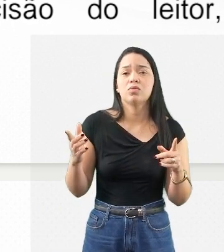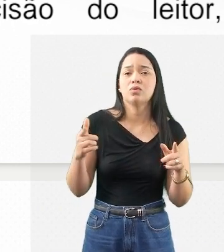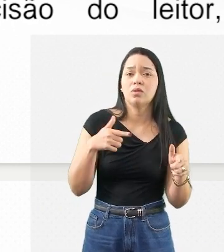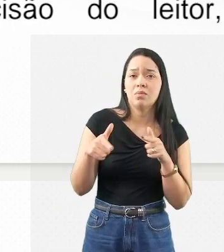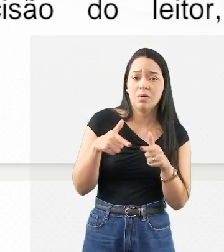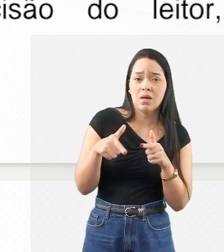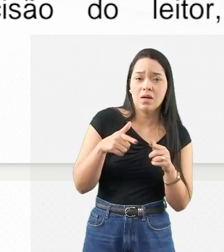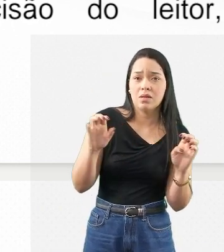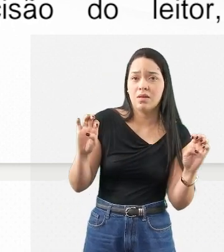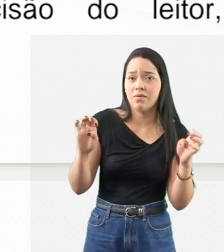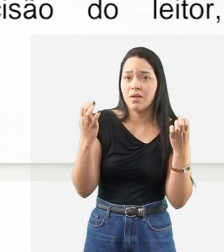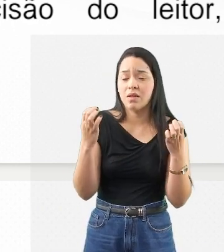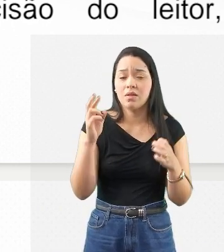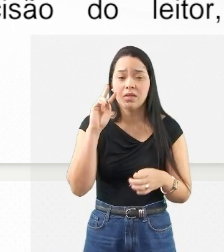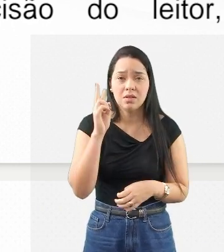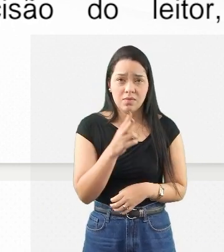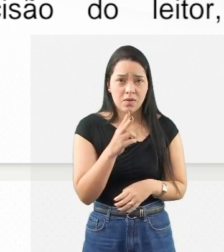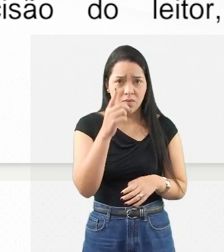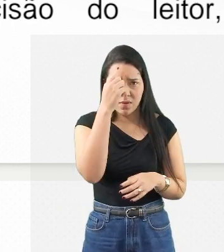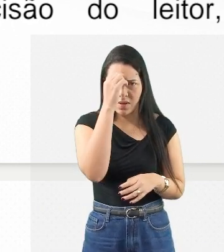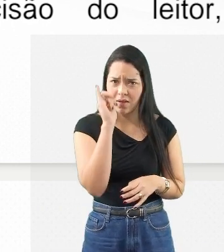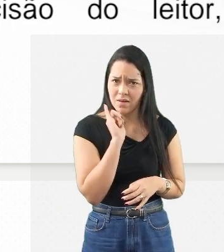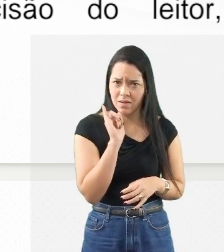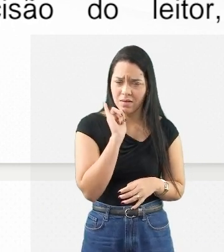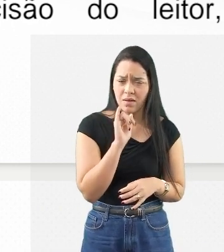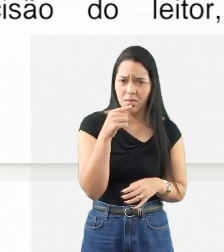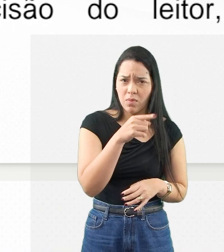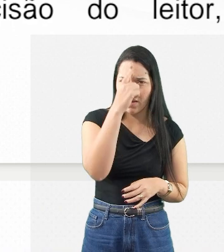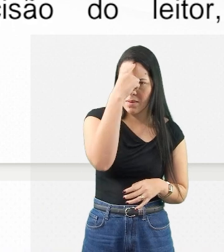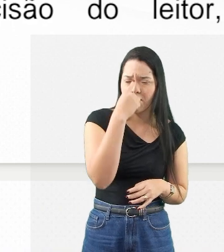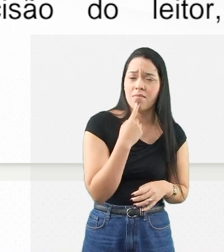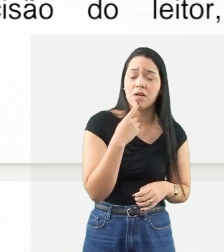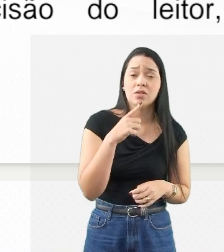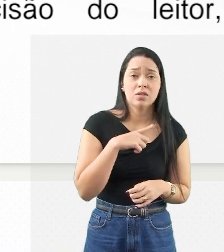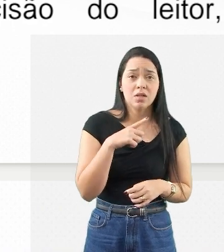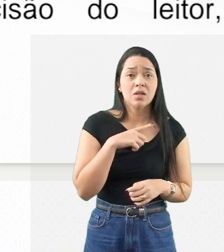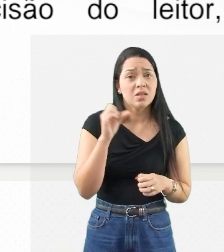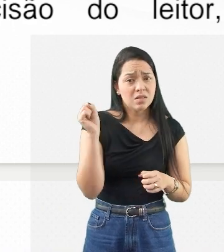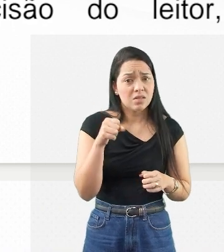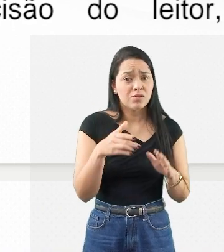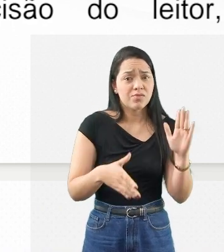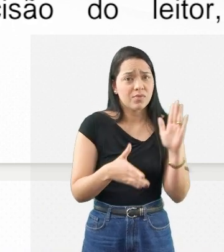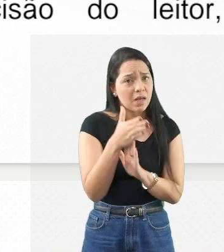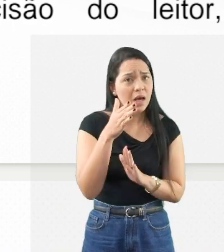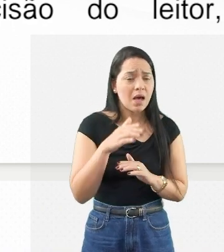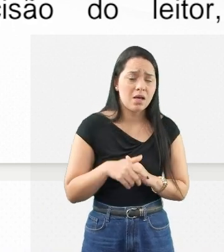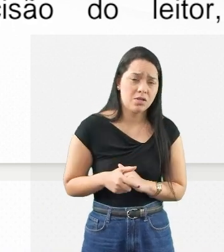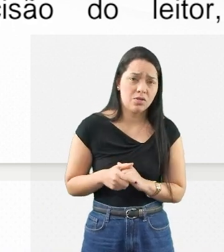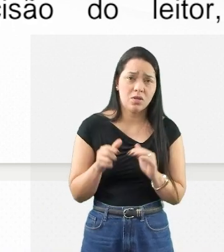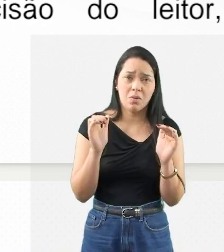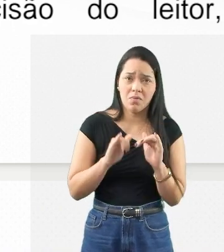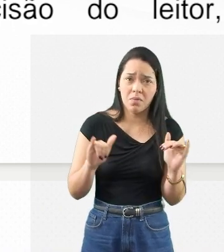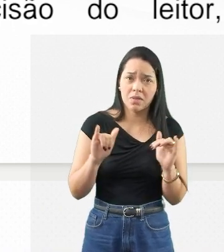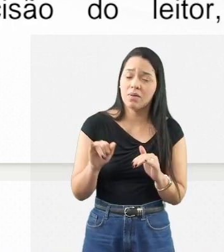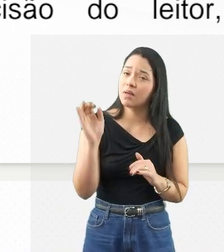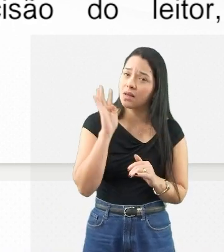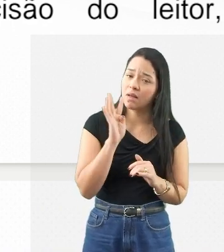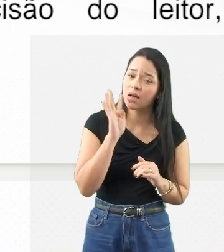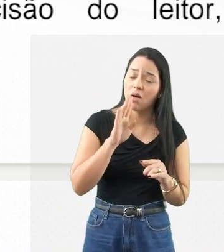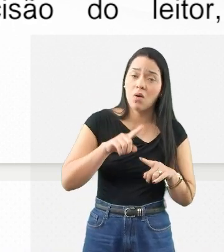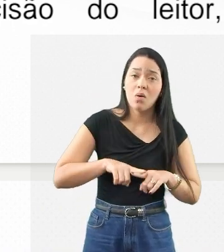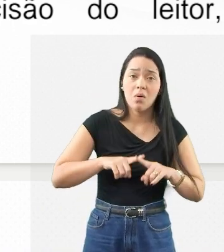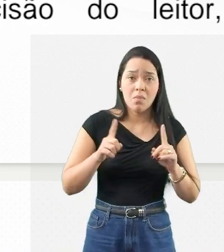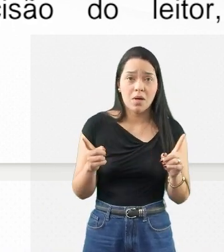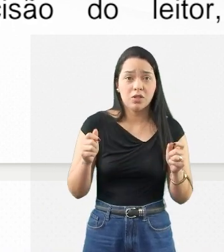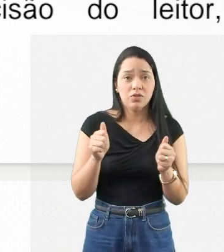eventos. Se vocês olharem o exemplo que eu coloquei, ele está passando uma imagem, tem uma informação de viagem, né? Então, isso é uma informação, isso é legal. Mas,